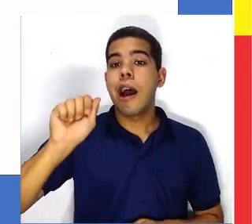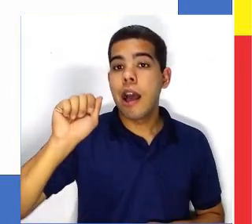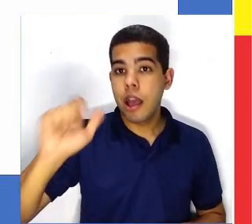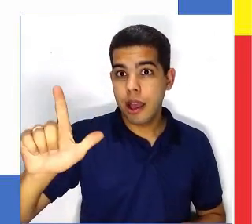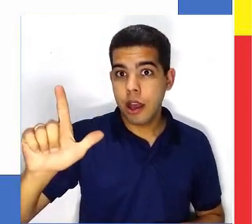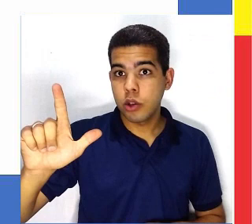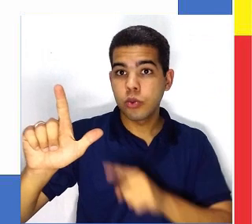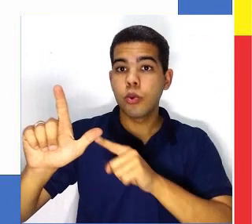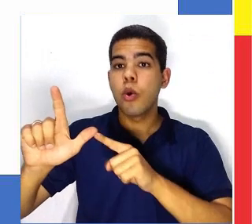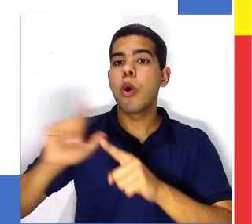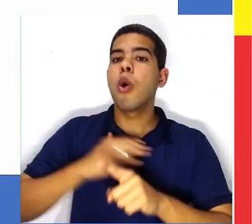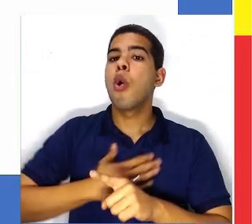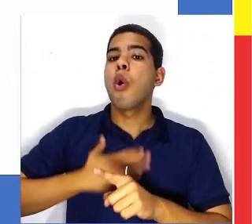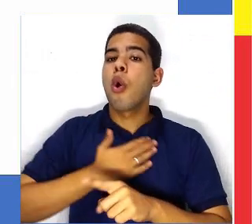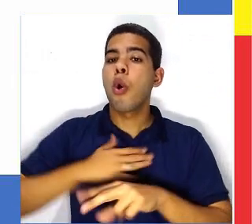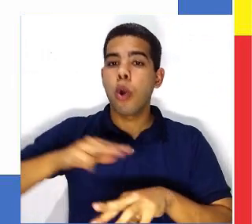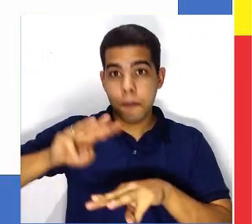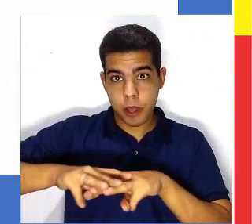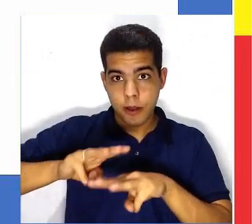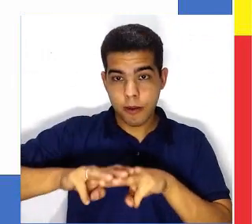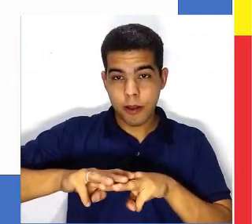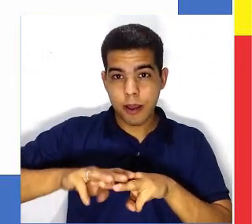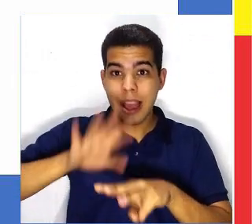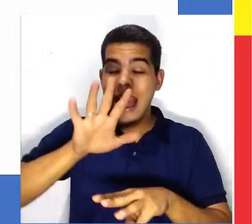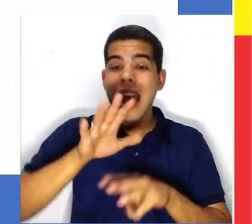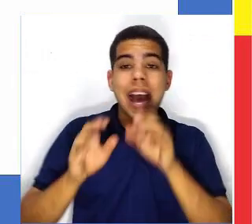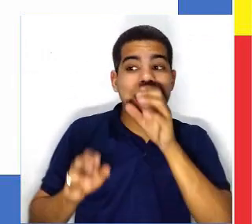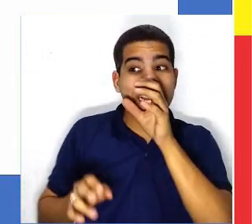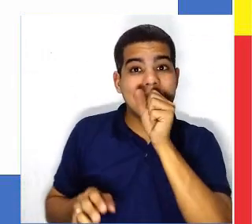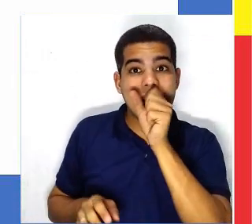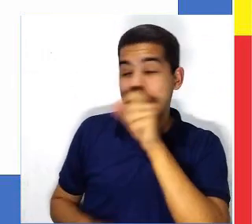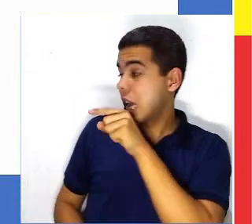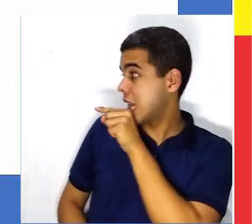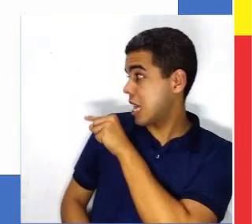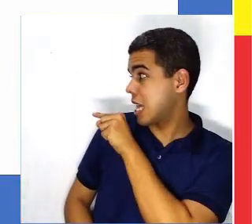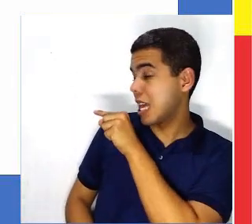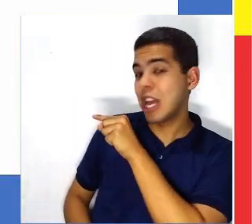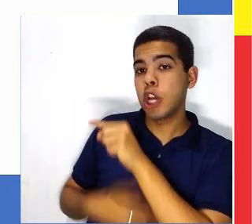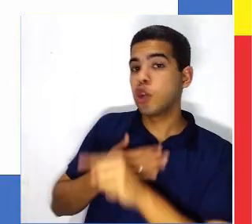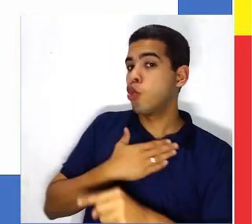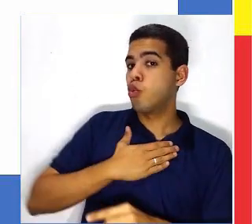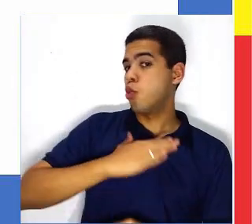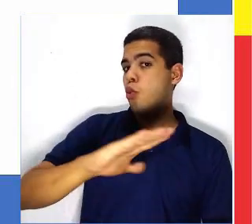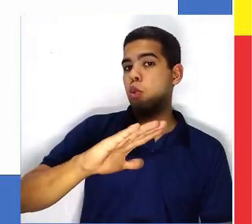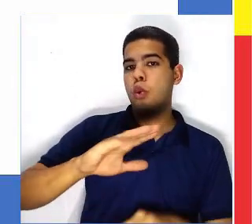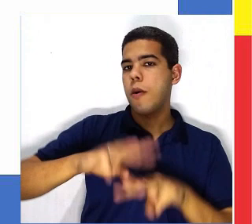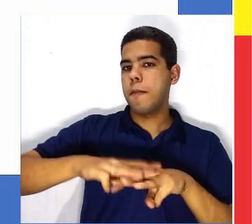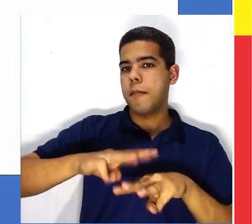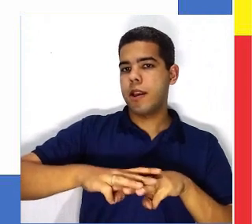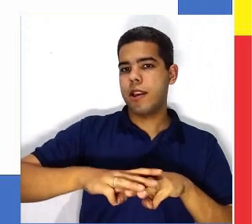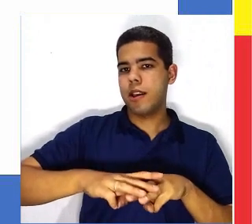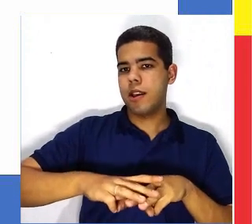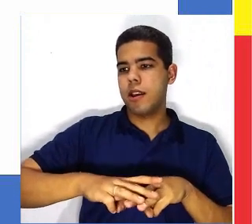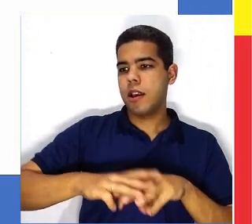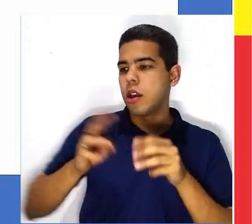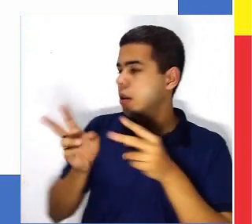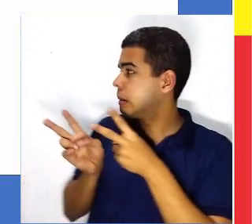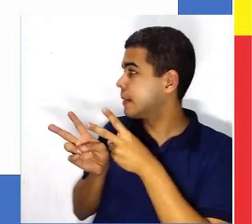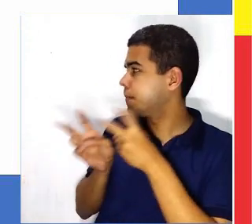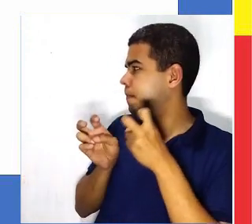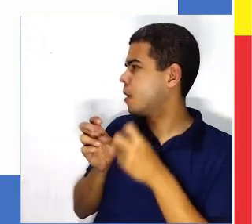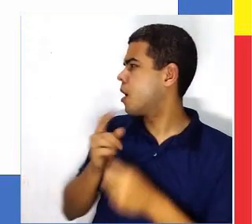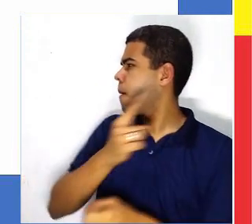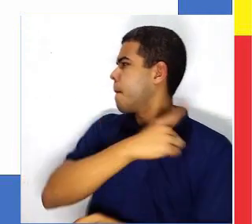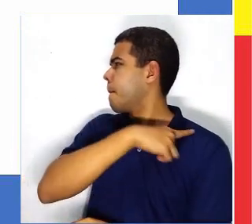que gostam de matemática e a coluna laranja representa os alunos que não gostam. Se você observar aí no